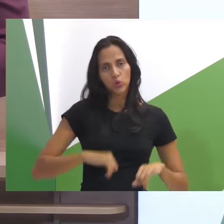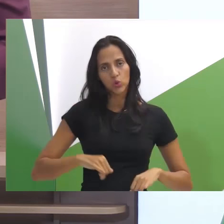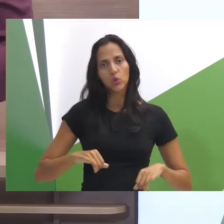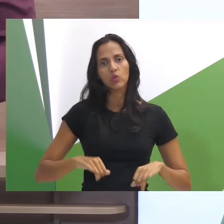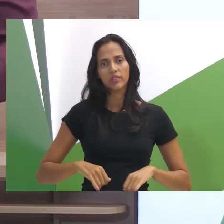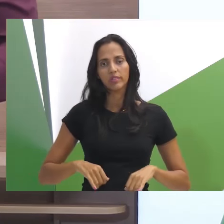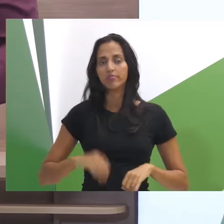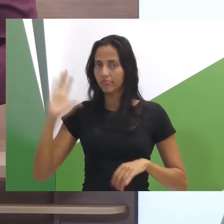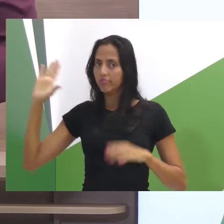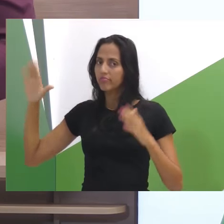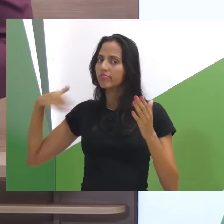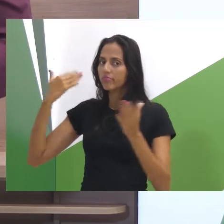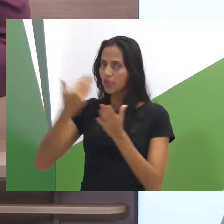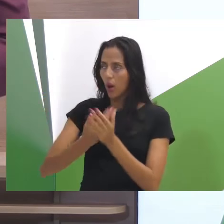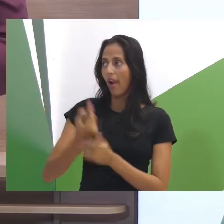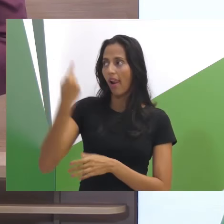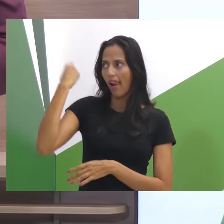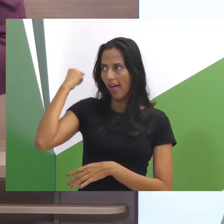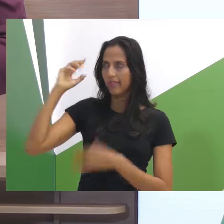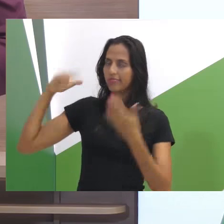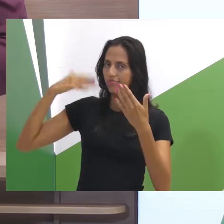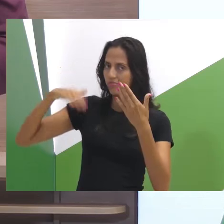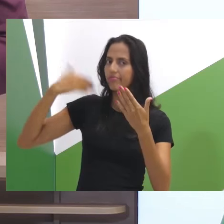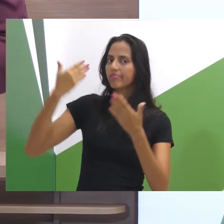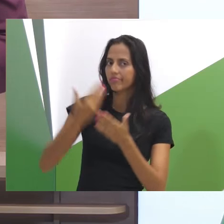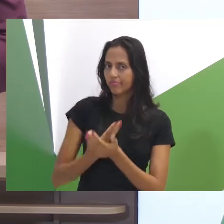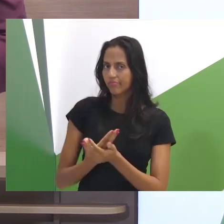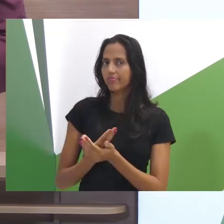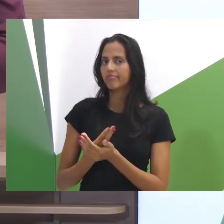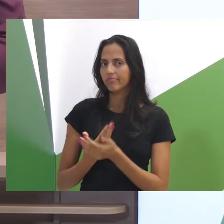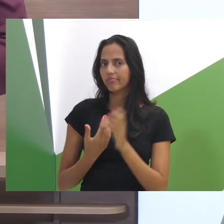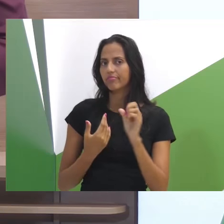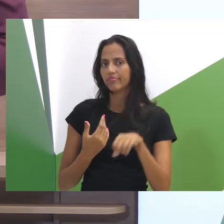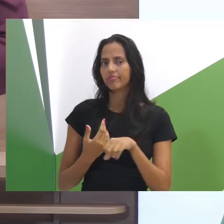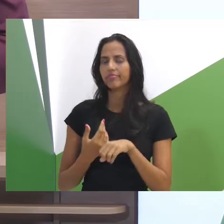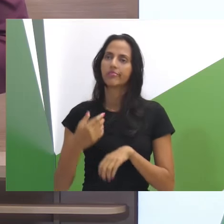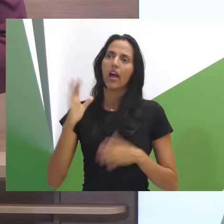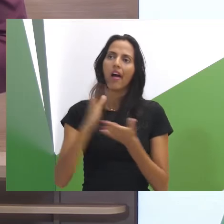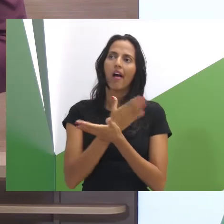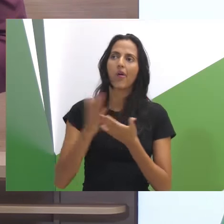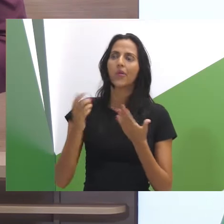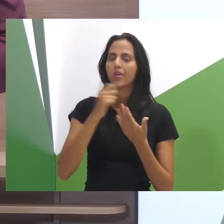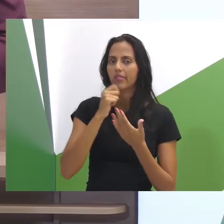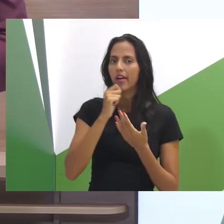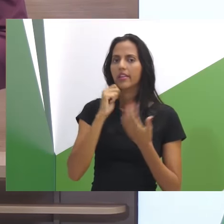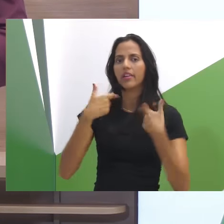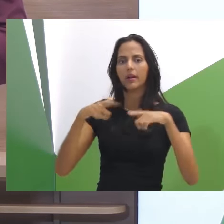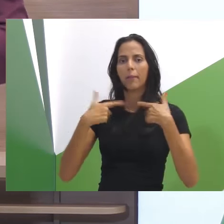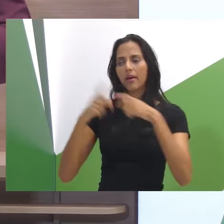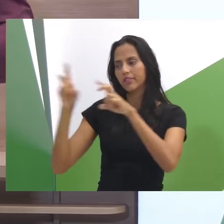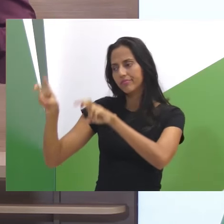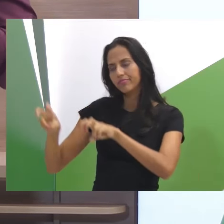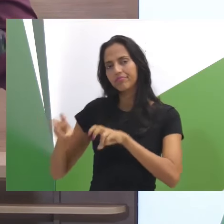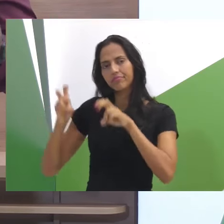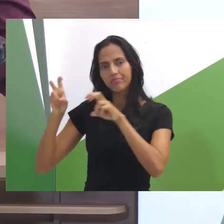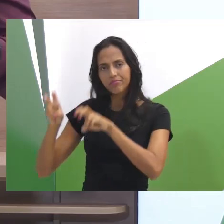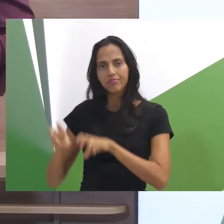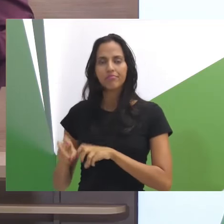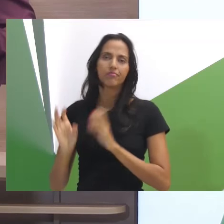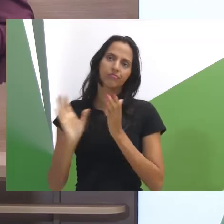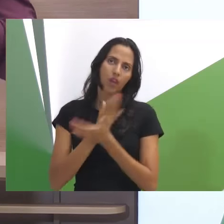análogos à escravidão, principalmente no Brasil, em algumas fazendas, em algumas lojas